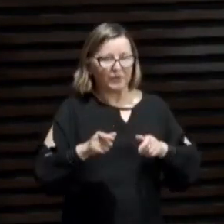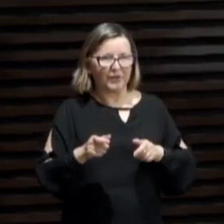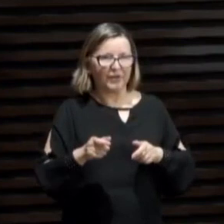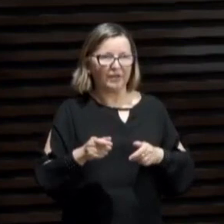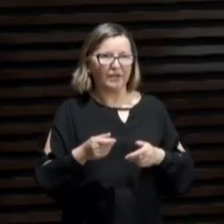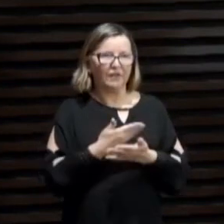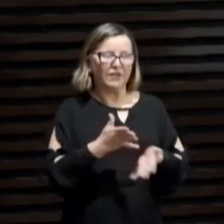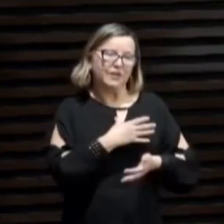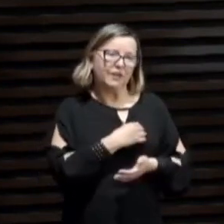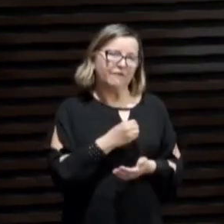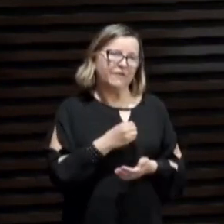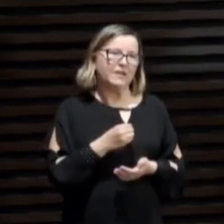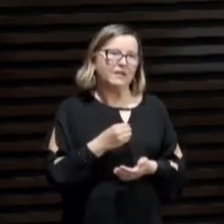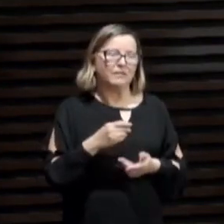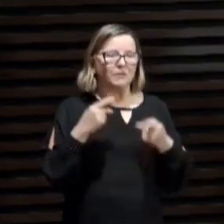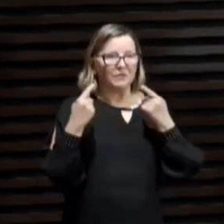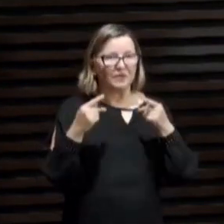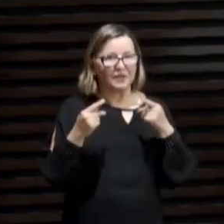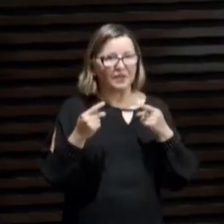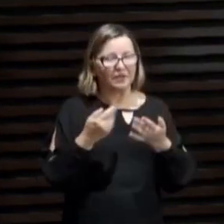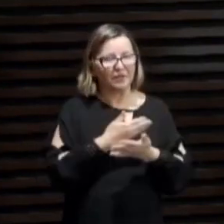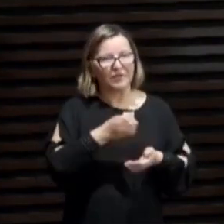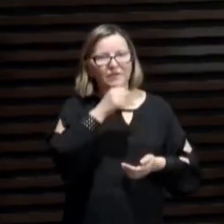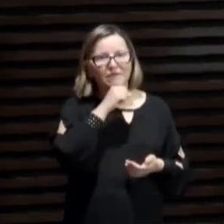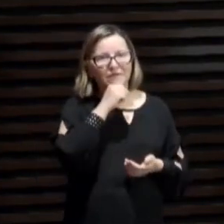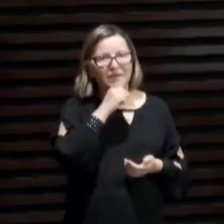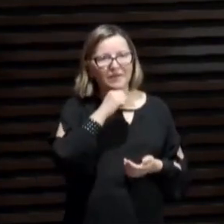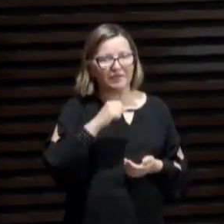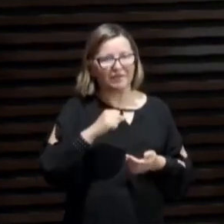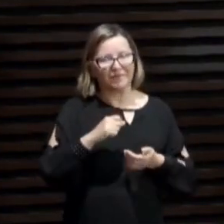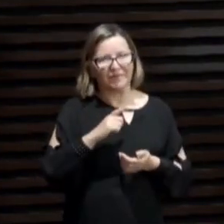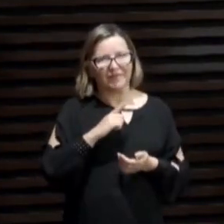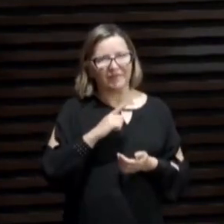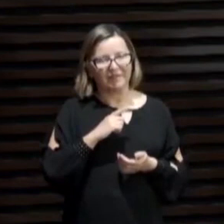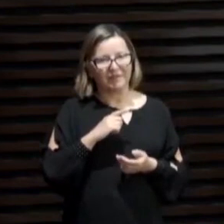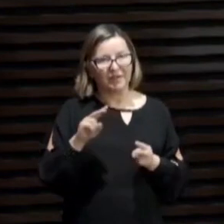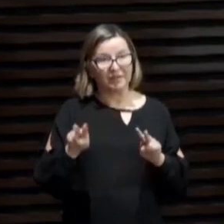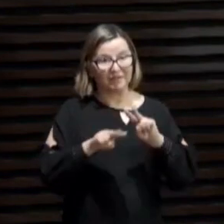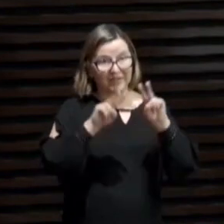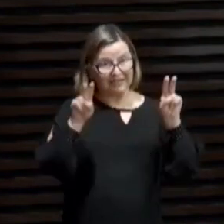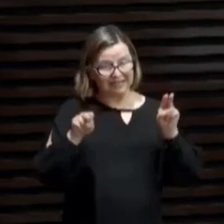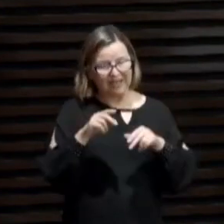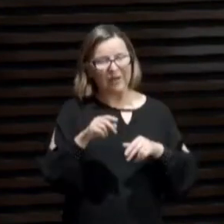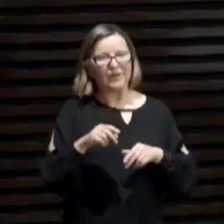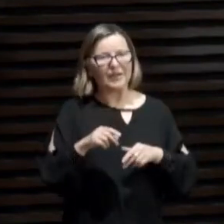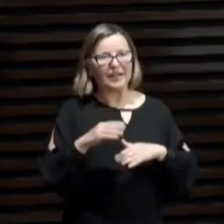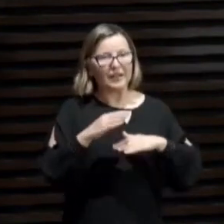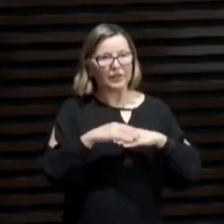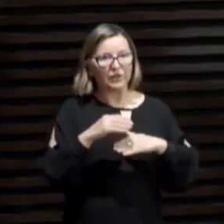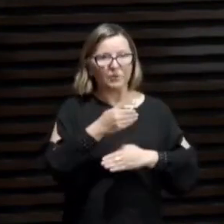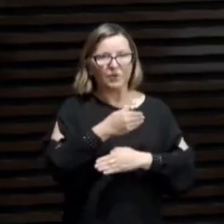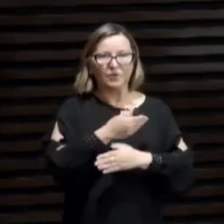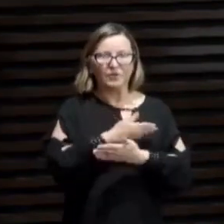e os vossos jovens terão visão, até sobre os servos e sobre as vossas servas derramarei o meu espírito naqueles dias.